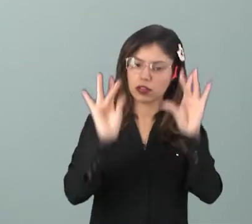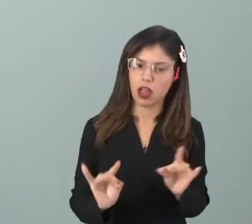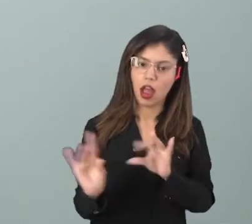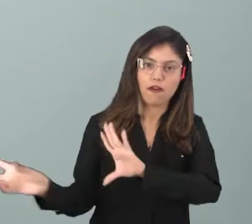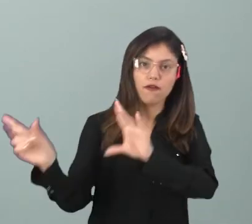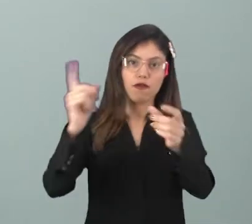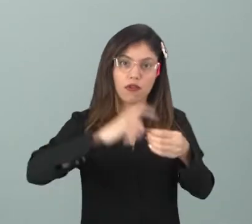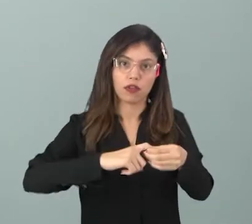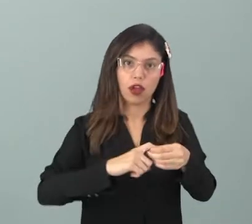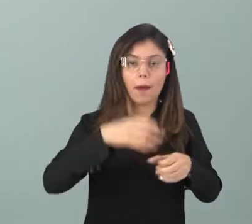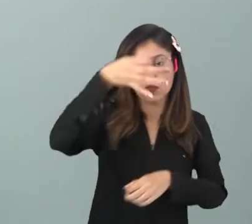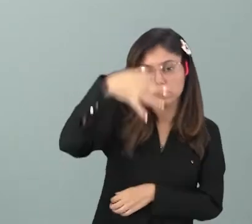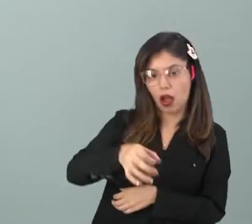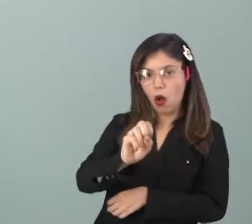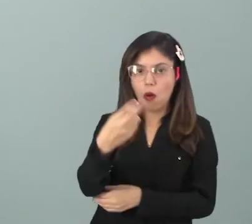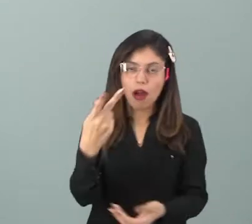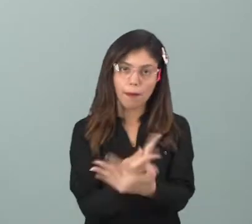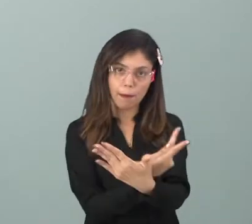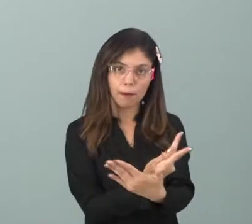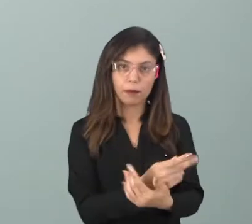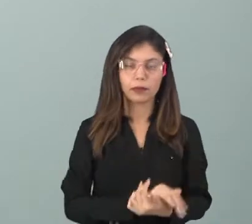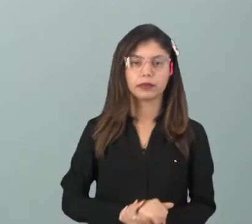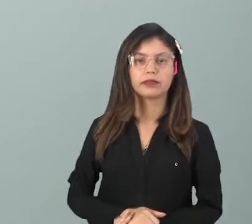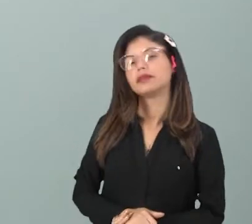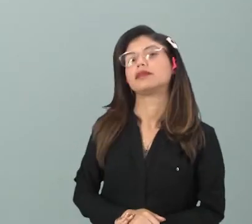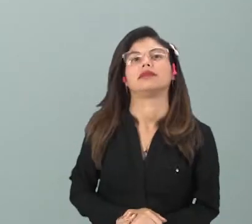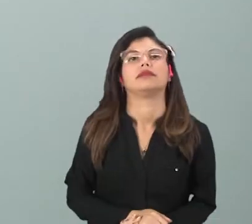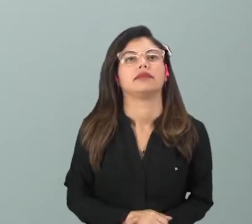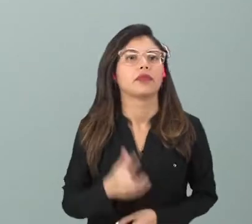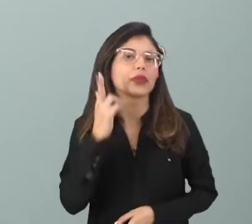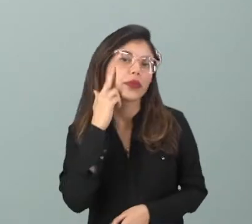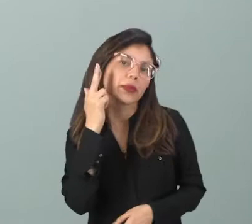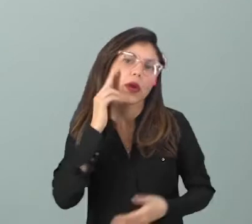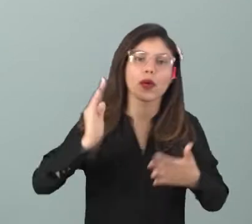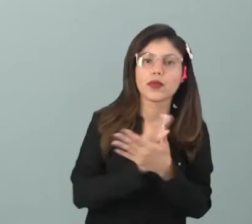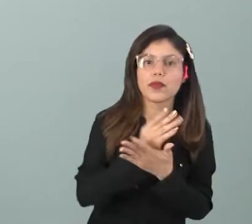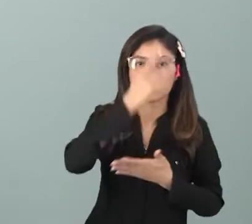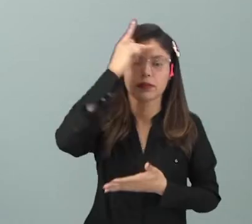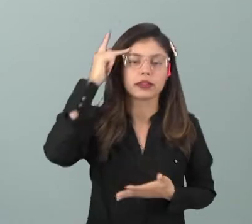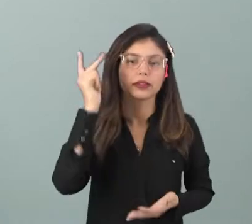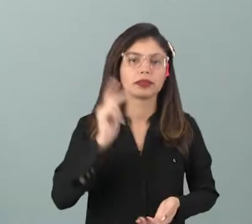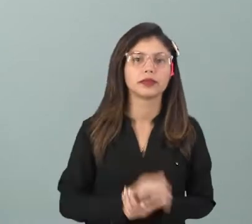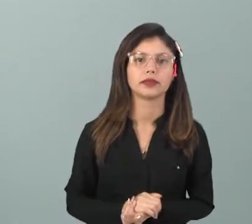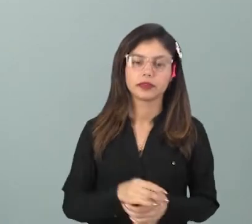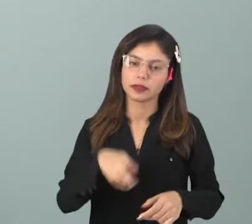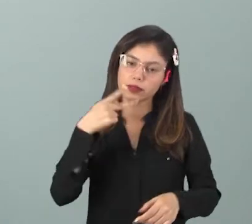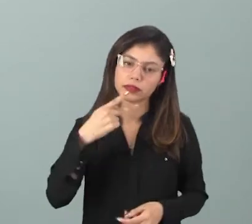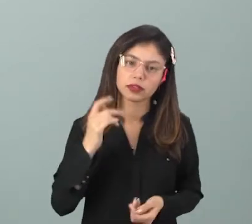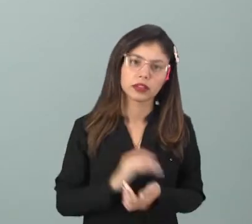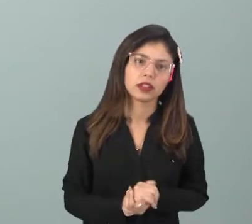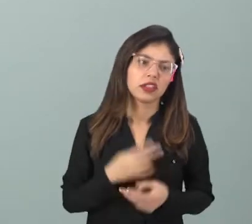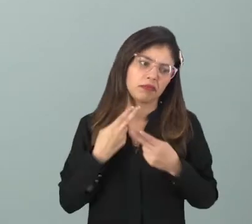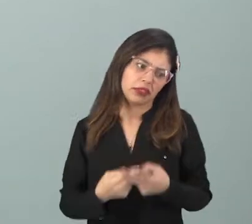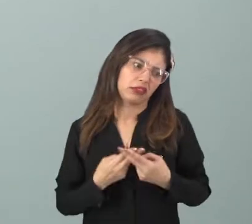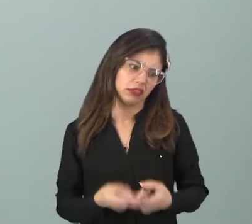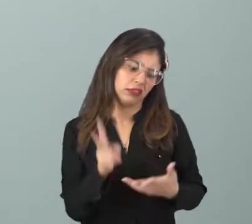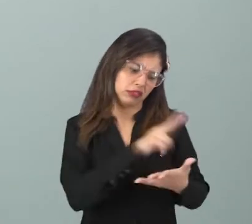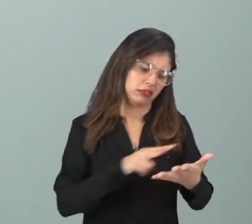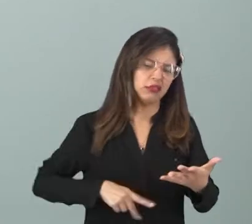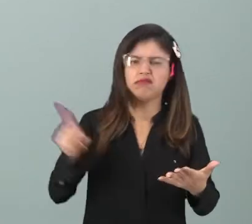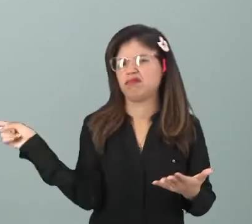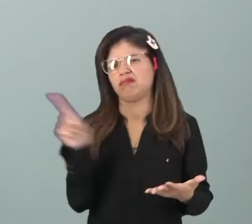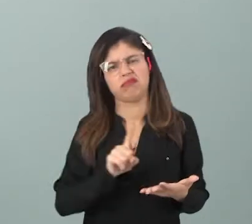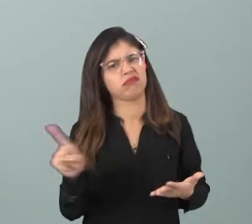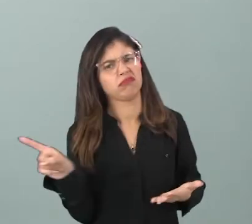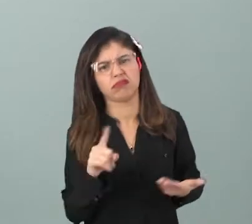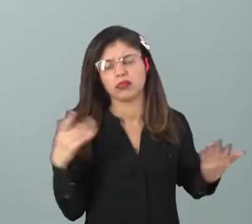para aquilo que é errado o último. Vamos lá é comum algumas O que fazer em que não tem paciência para ler um